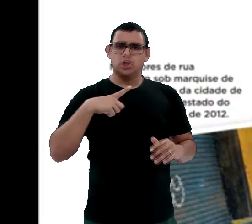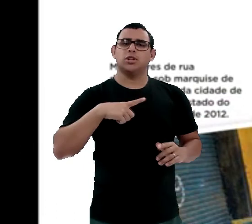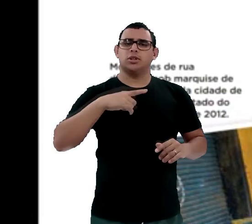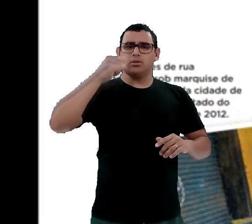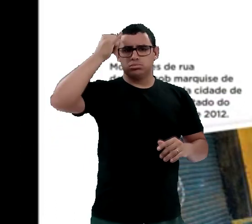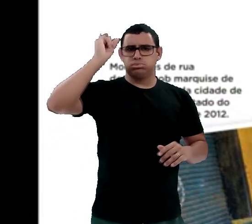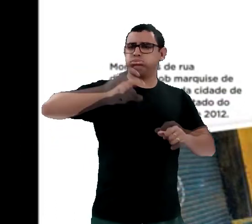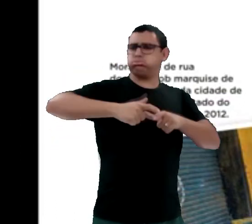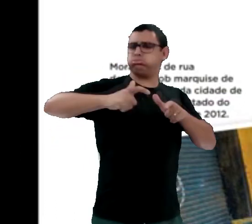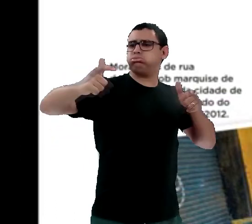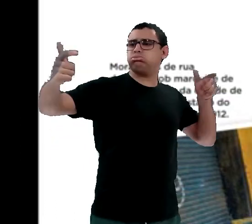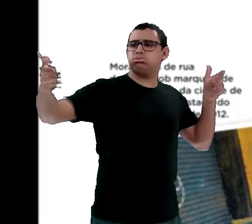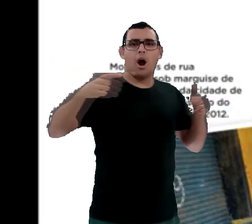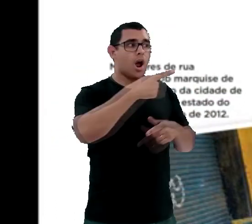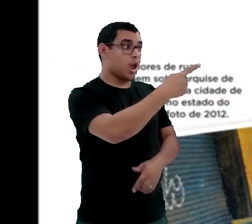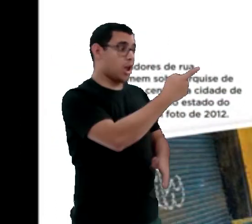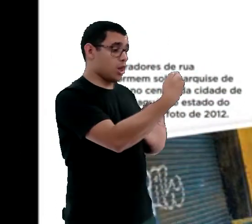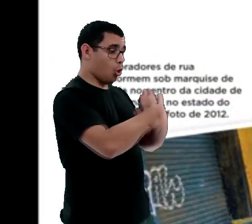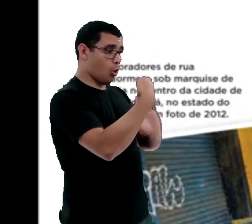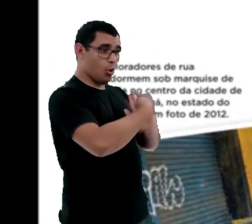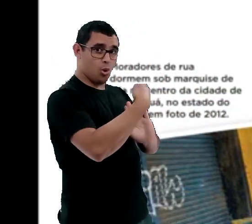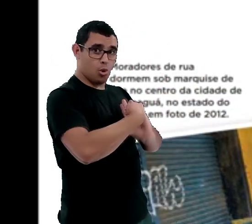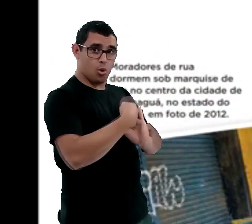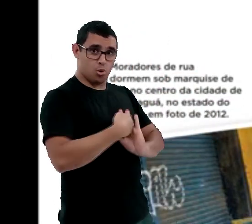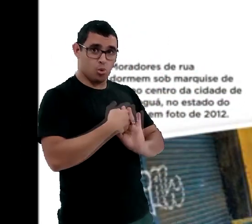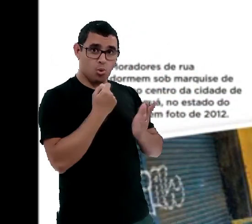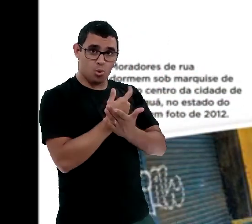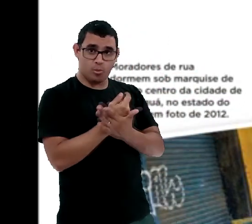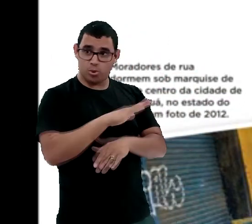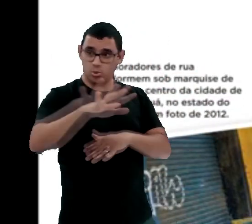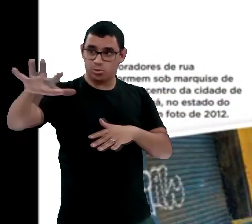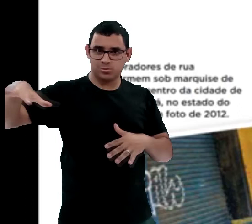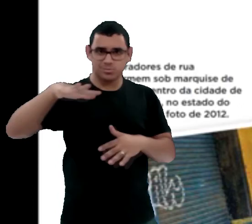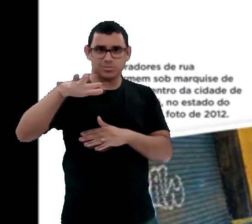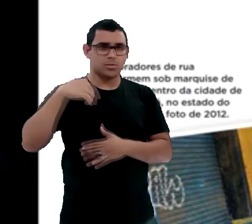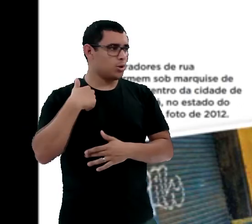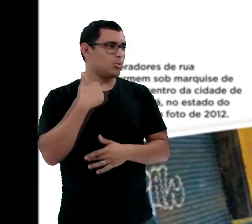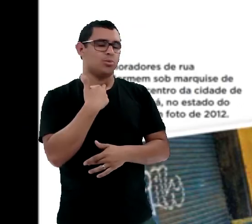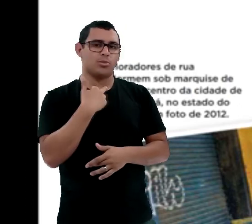o burguês é o mal. É por isso que nós temos essas manifestações aí dizendo que